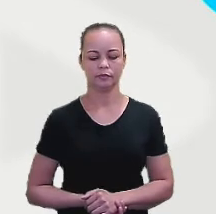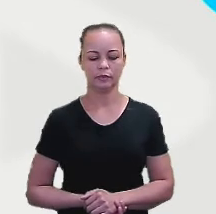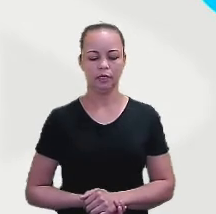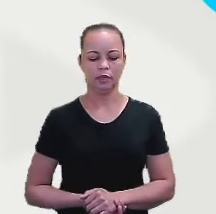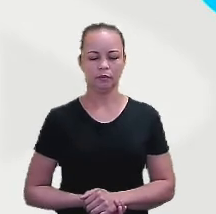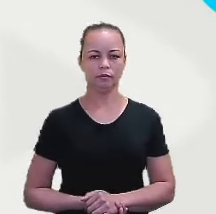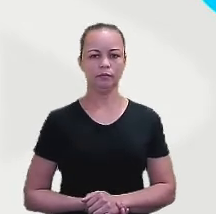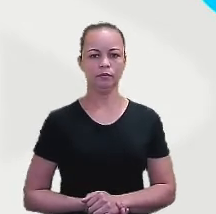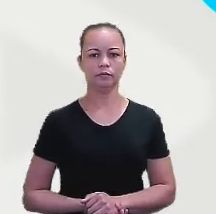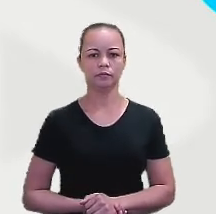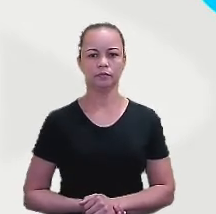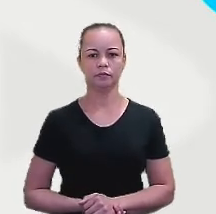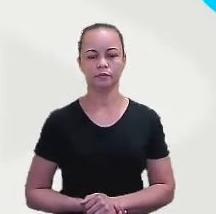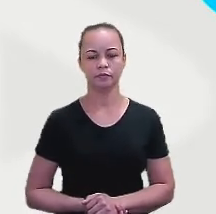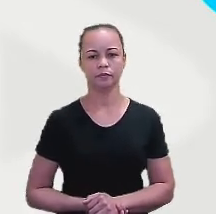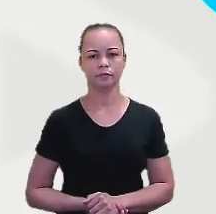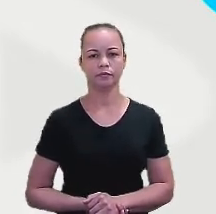Meu Deus.